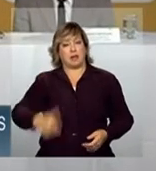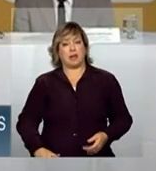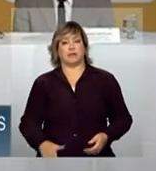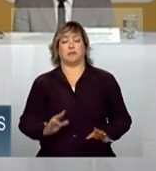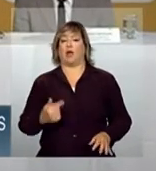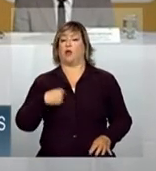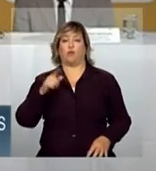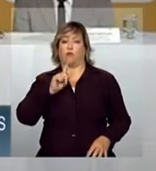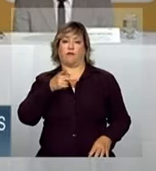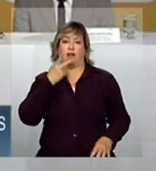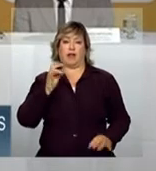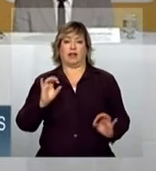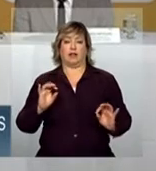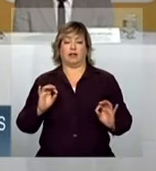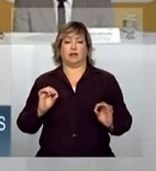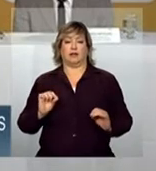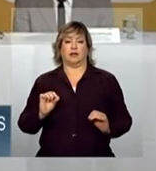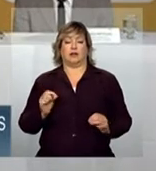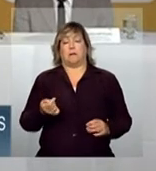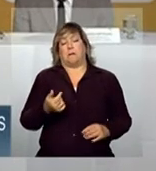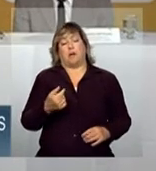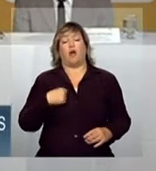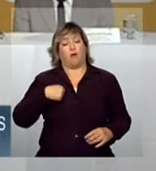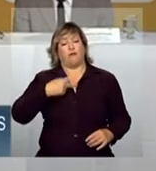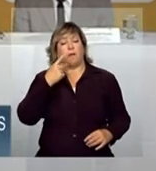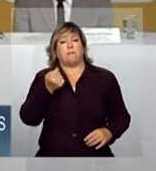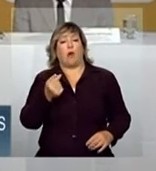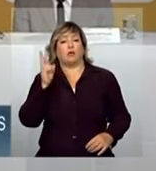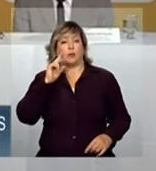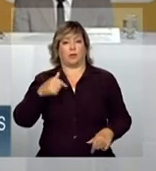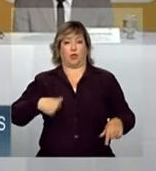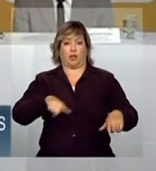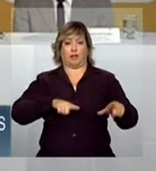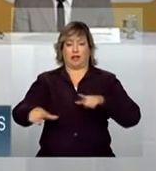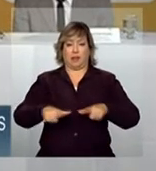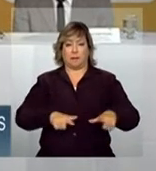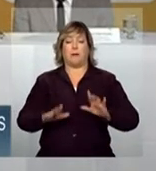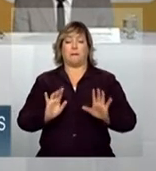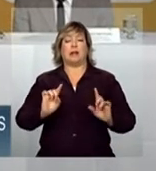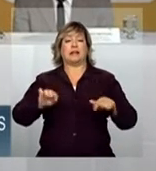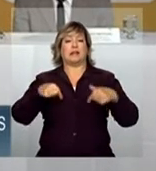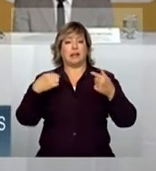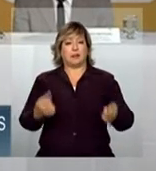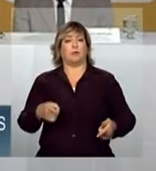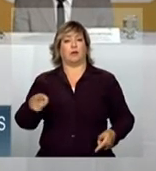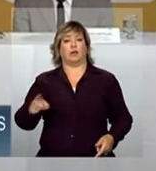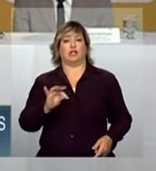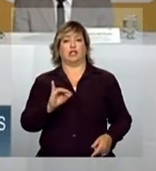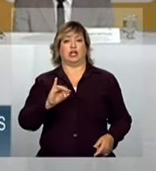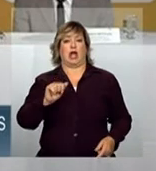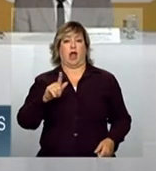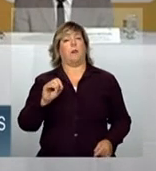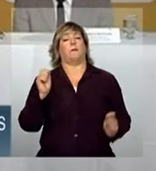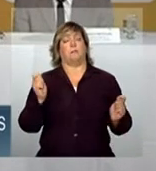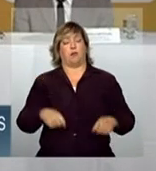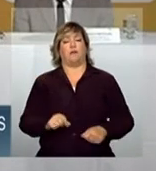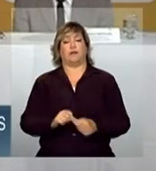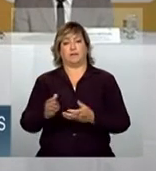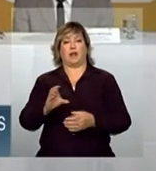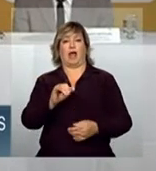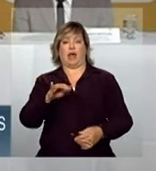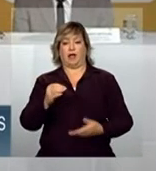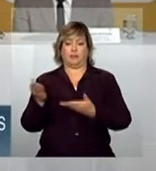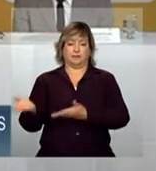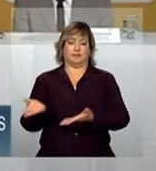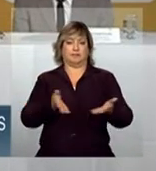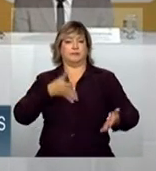todo o nosso trabalho na qualificação e na gestão do sinal, mas isso depois o Tiago pode fazer. Caio, então?